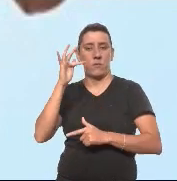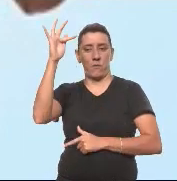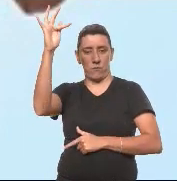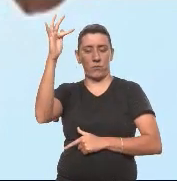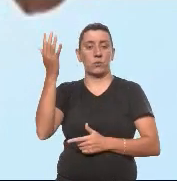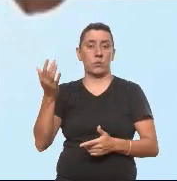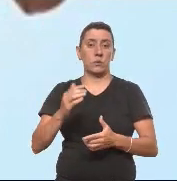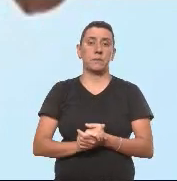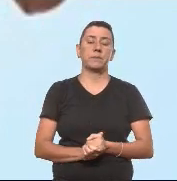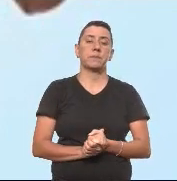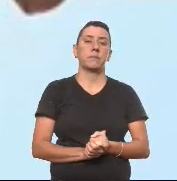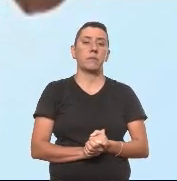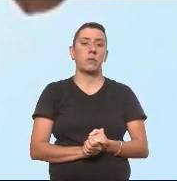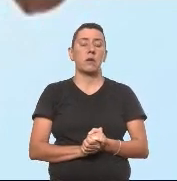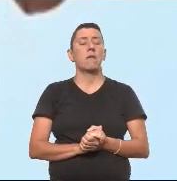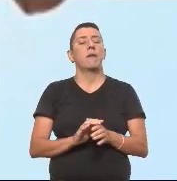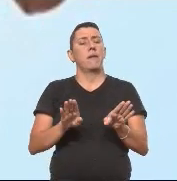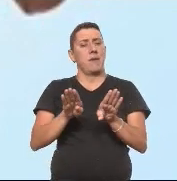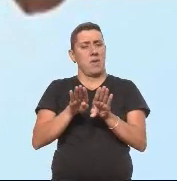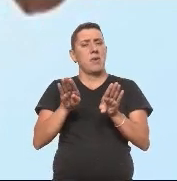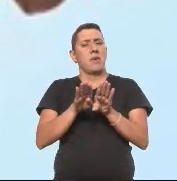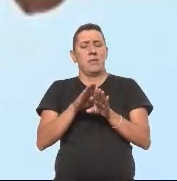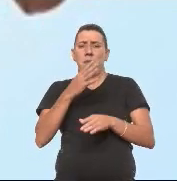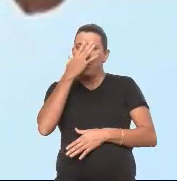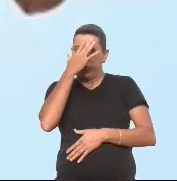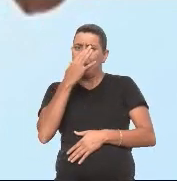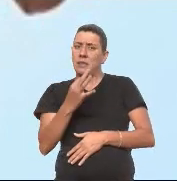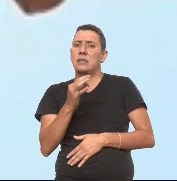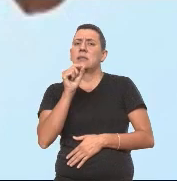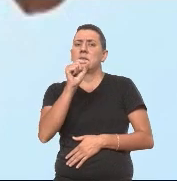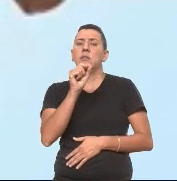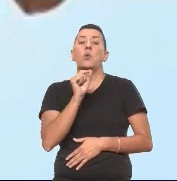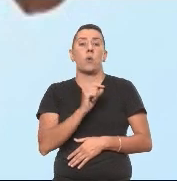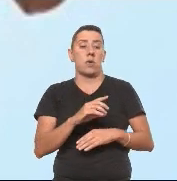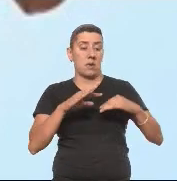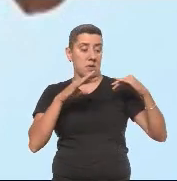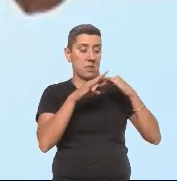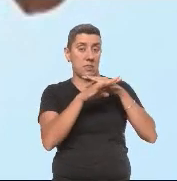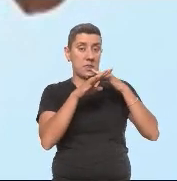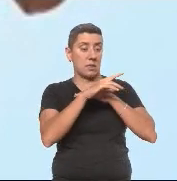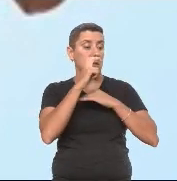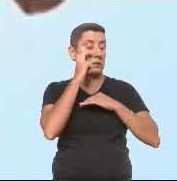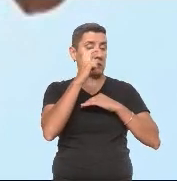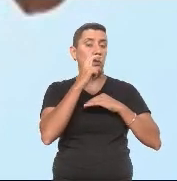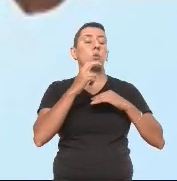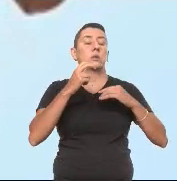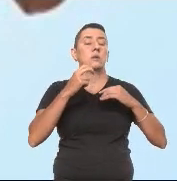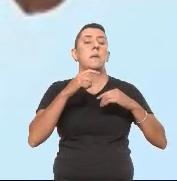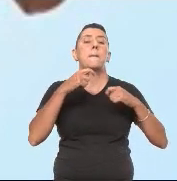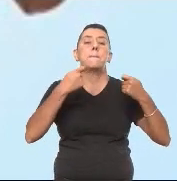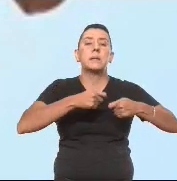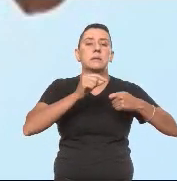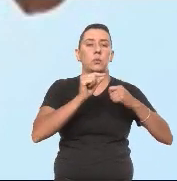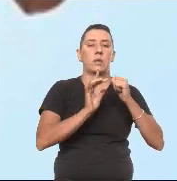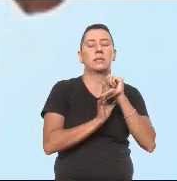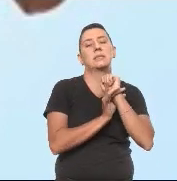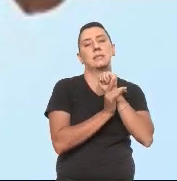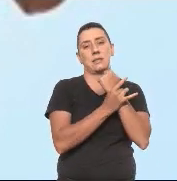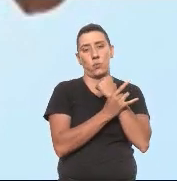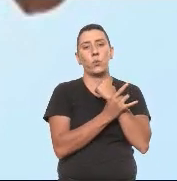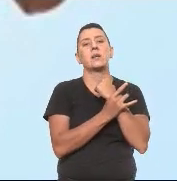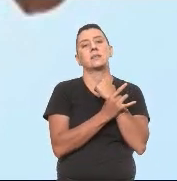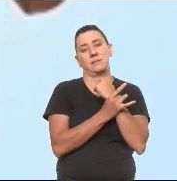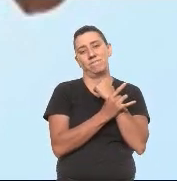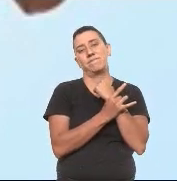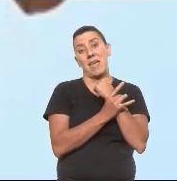na área de saúde também em Sem dúvida nenhuma não adianta ter uma cidade inteligente se não tiver uma cidade segura Segurança Pública hoje é fundamental